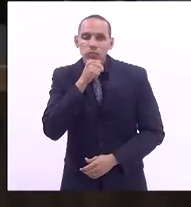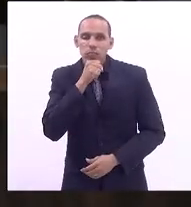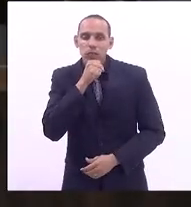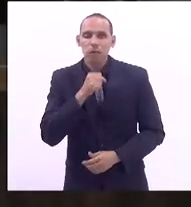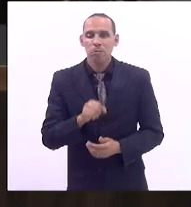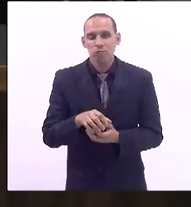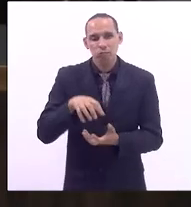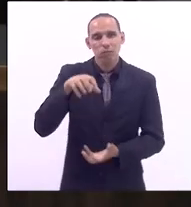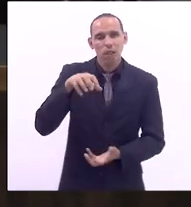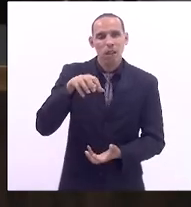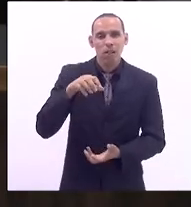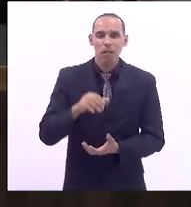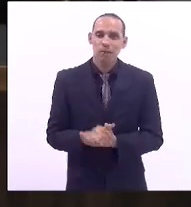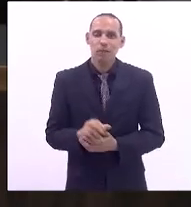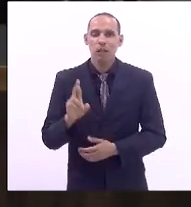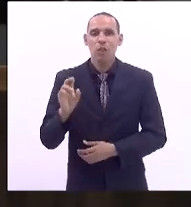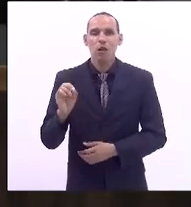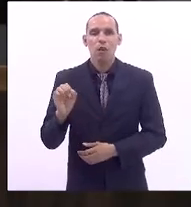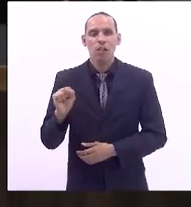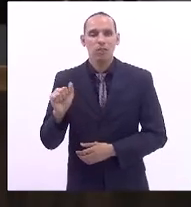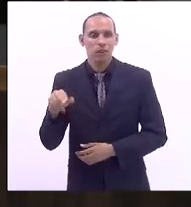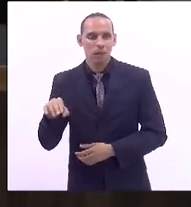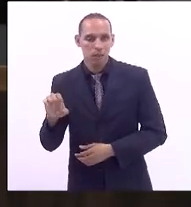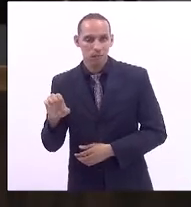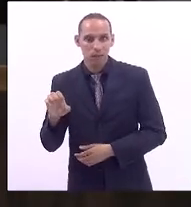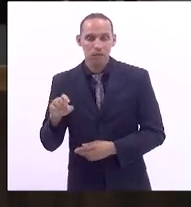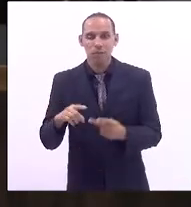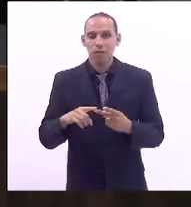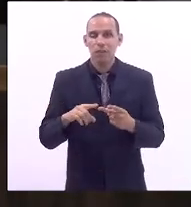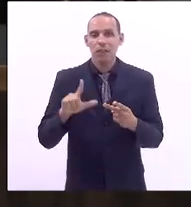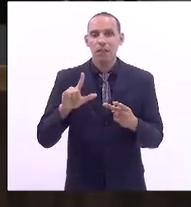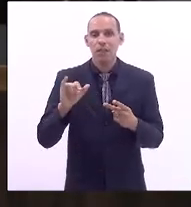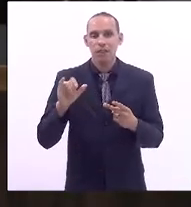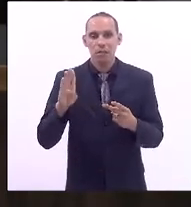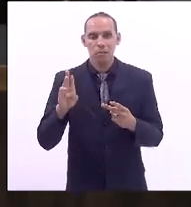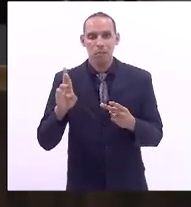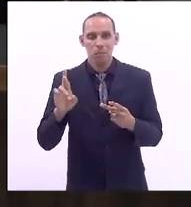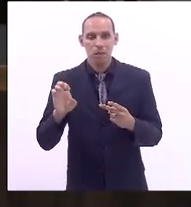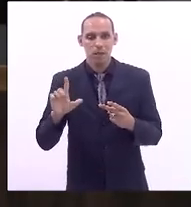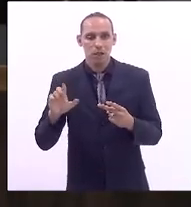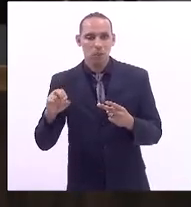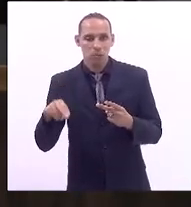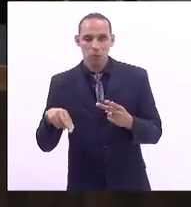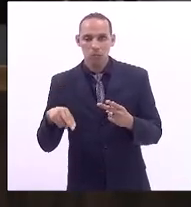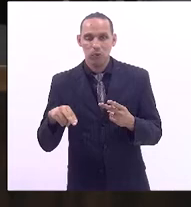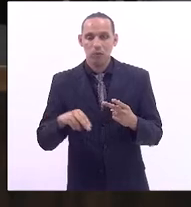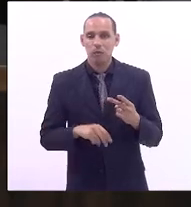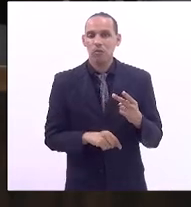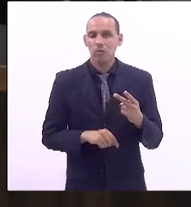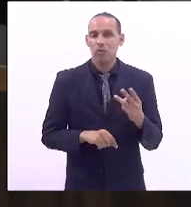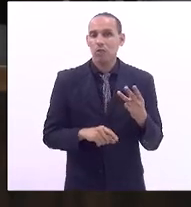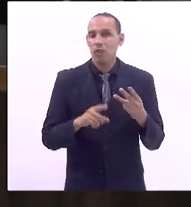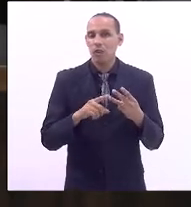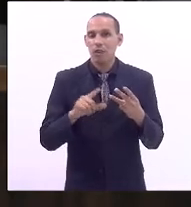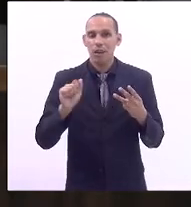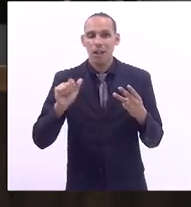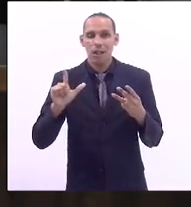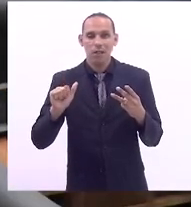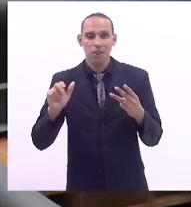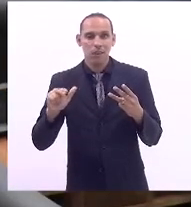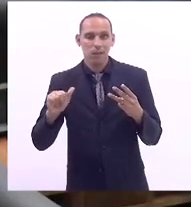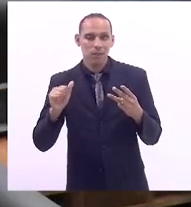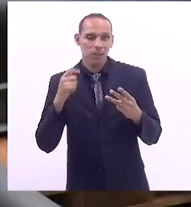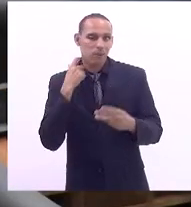Félix está na Rosane Félix Deputado danniel librelon Deputado danniel librelon Deputado Alana